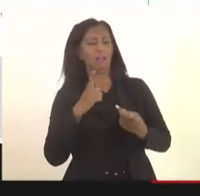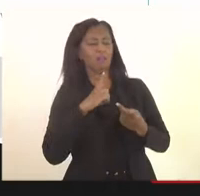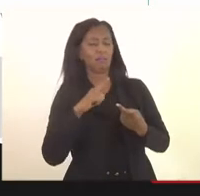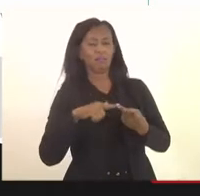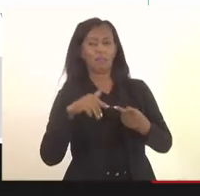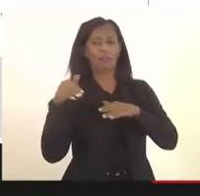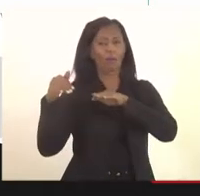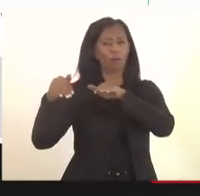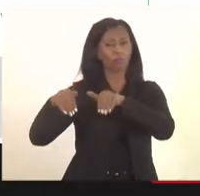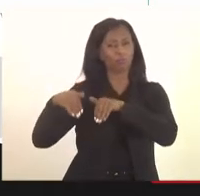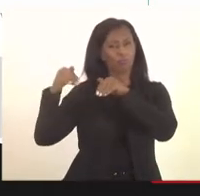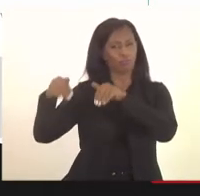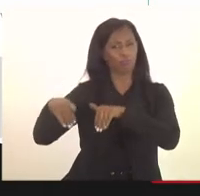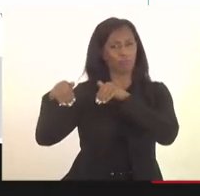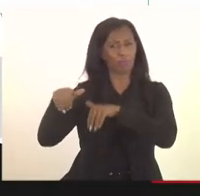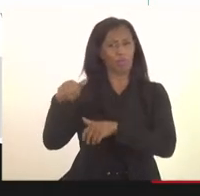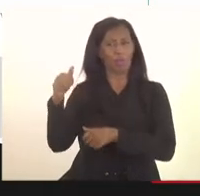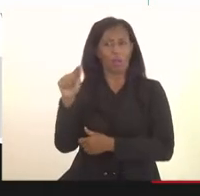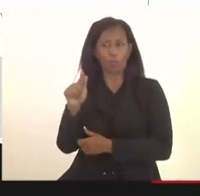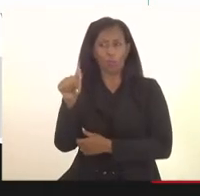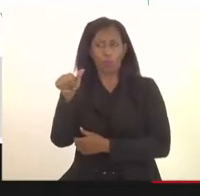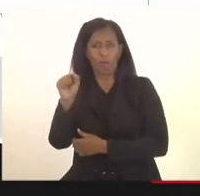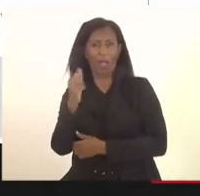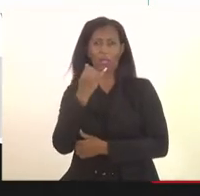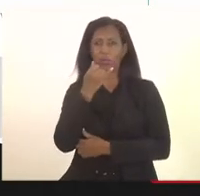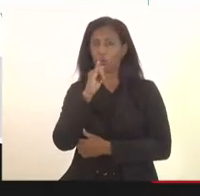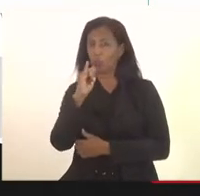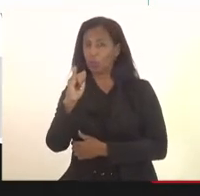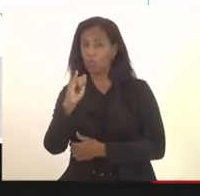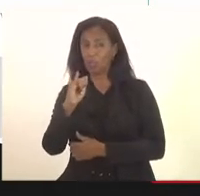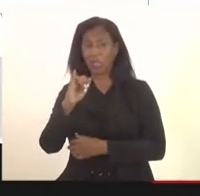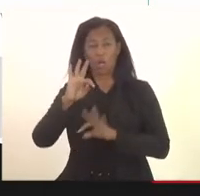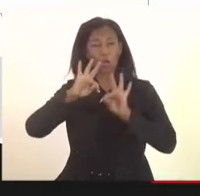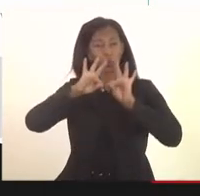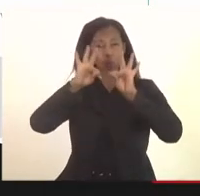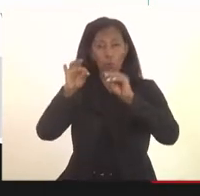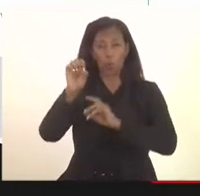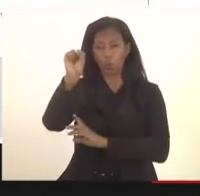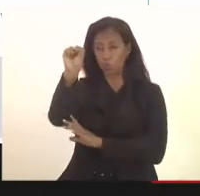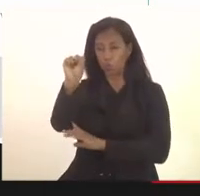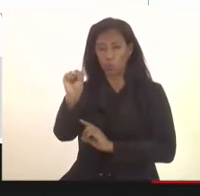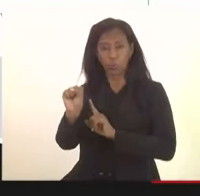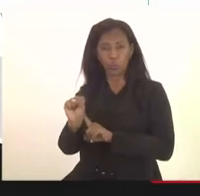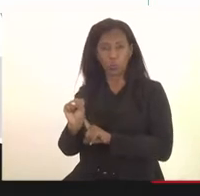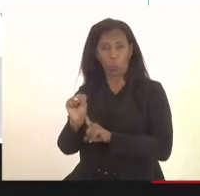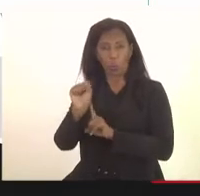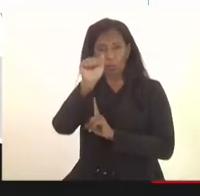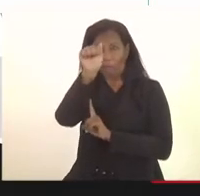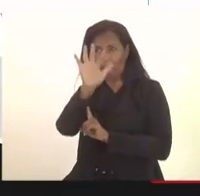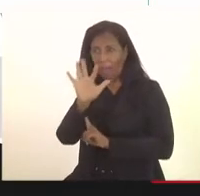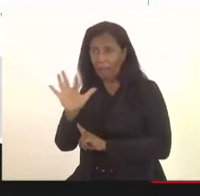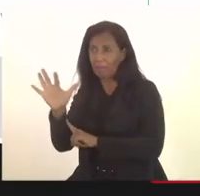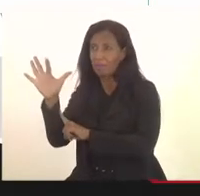na Austrália, na parte de gás e LNG, todo o Sudeste Asiático, com participação ali